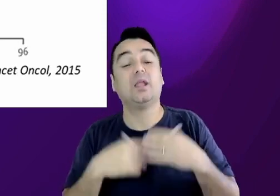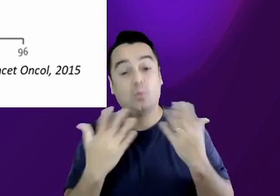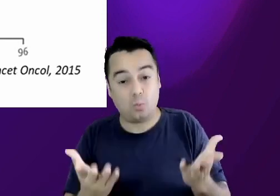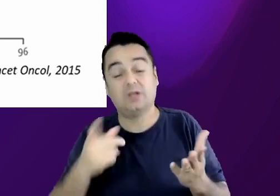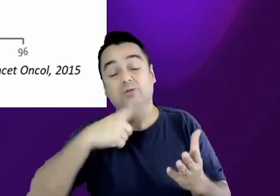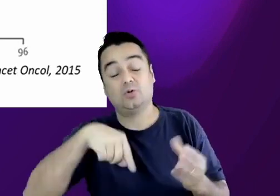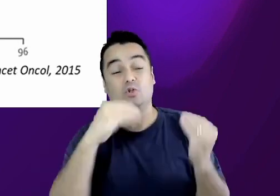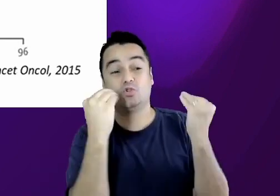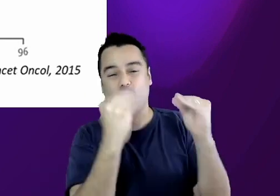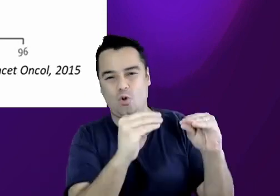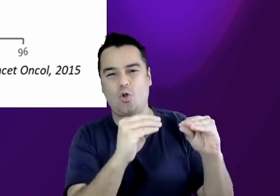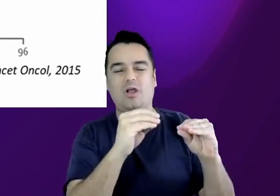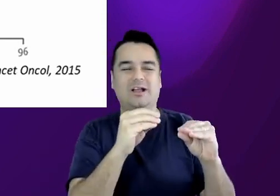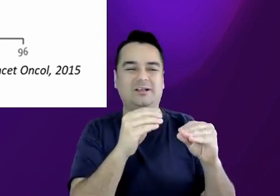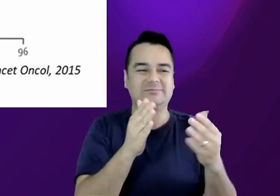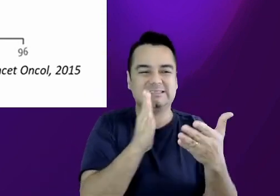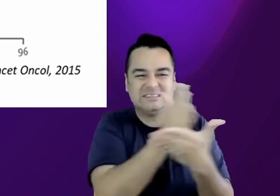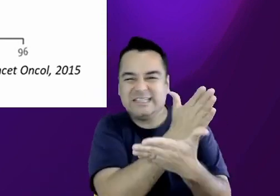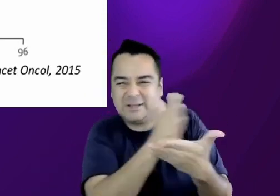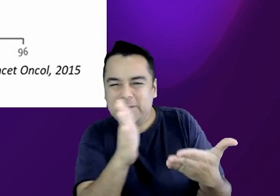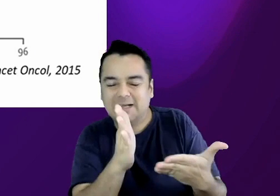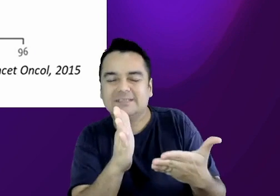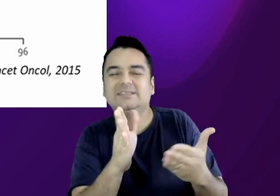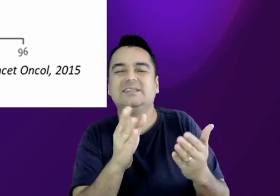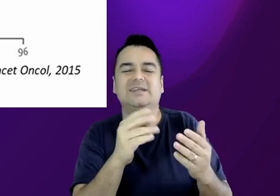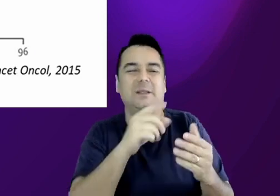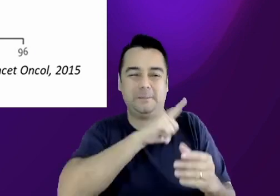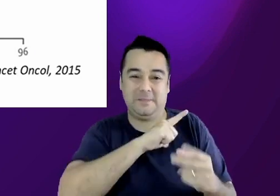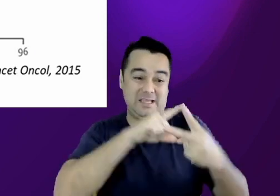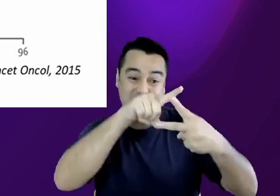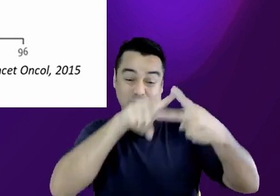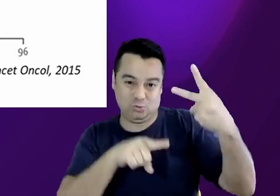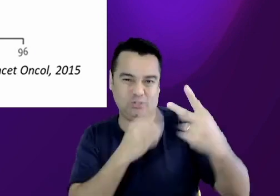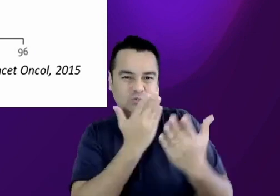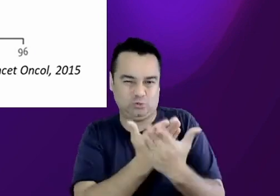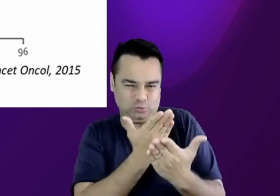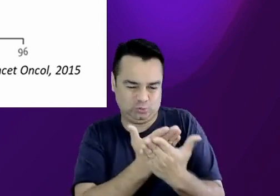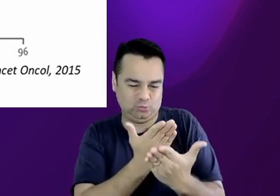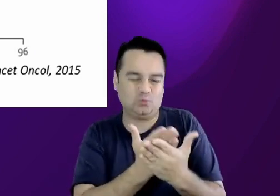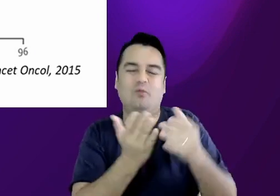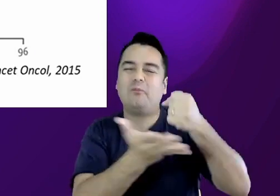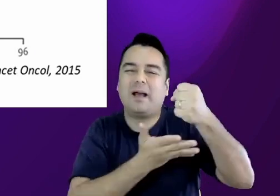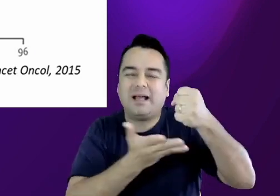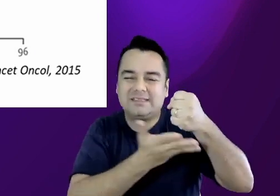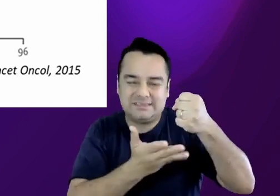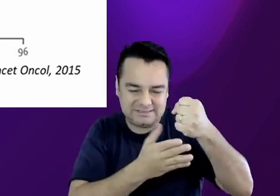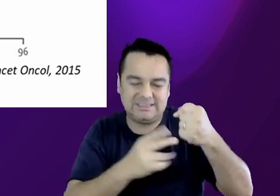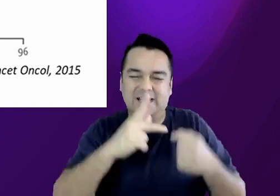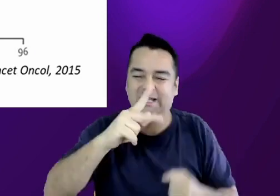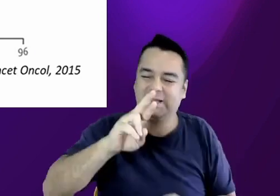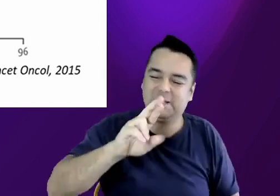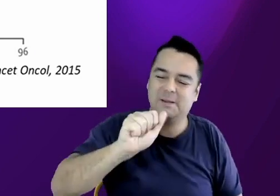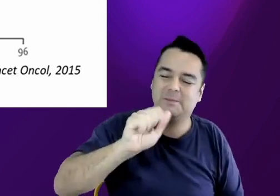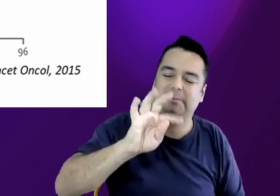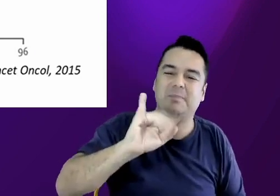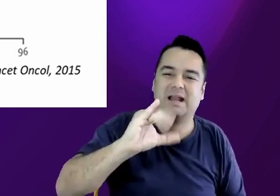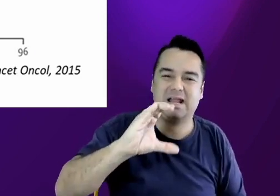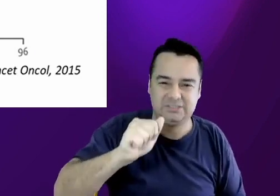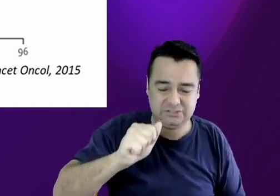coloca lado a lado esses 2 estudos que fundamentam a nossa prática, tanto de